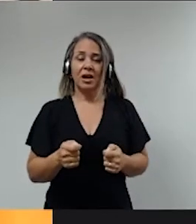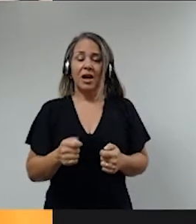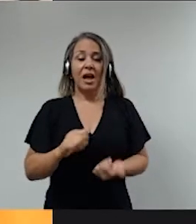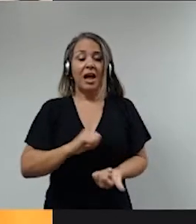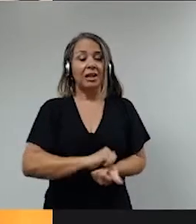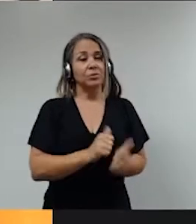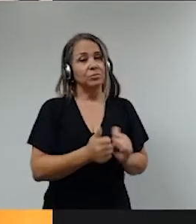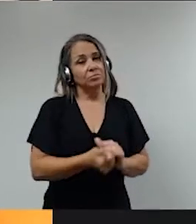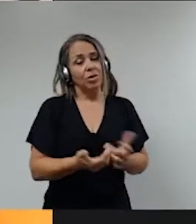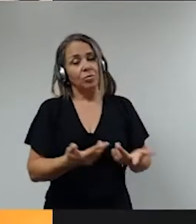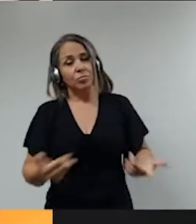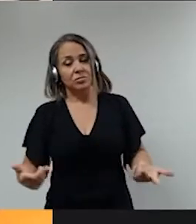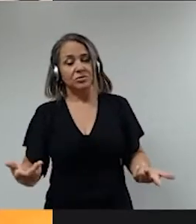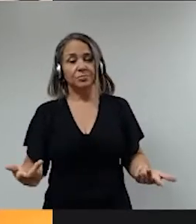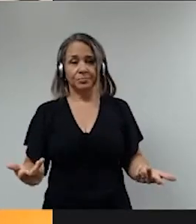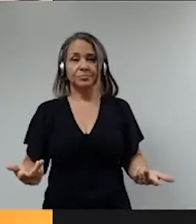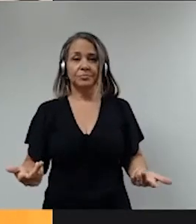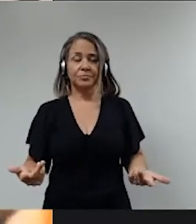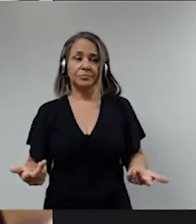alguns comportamentos